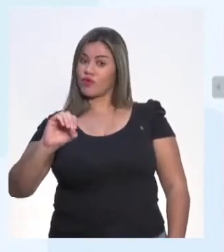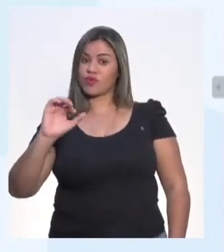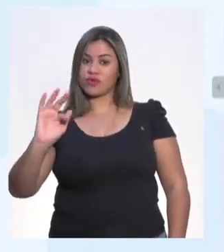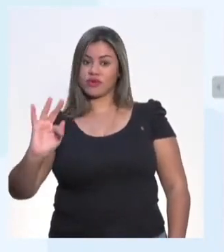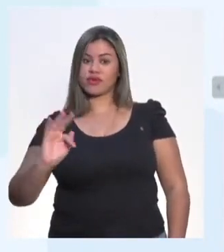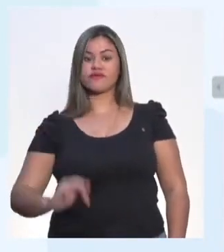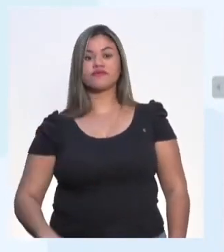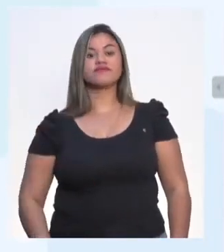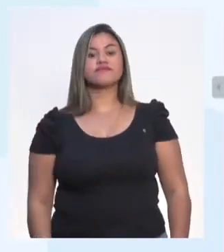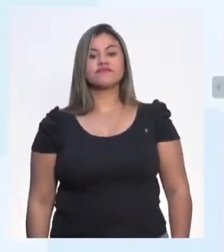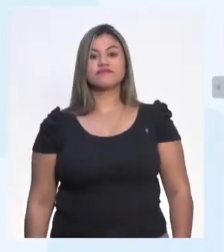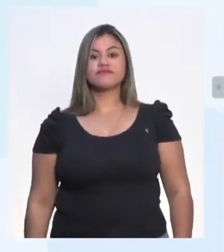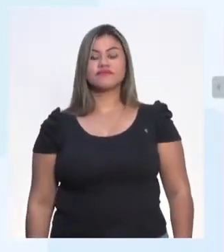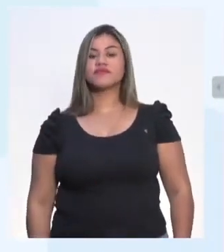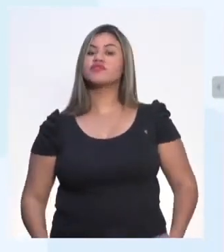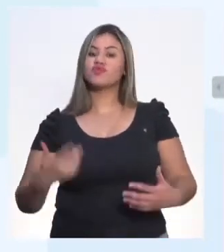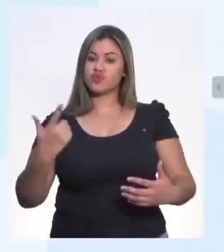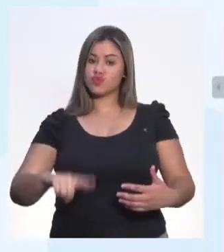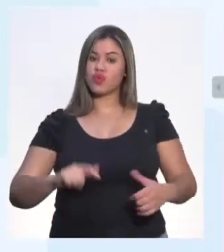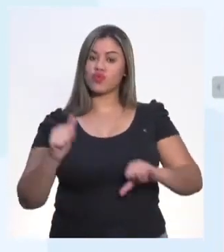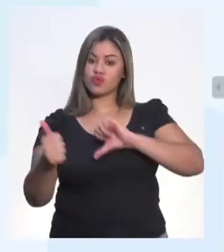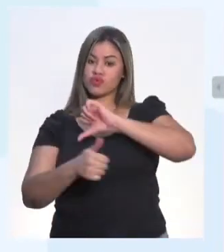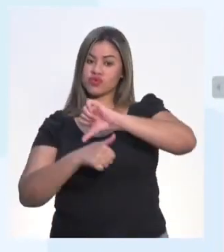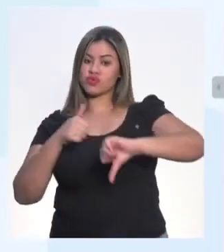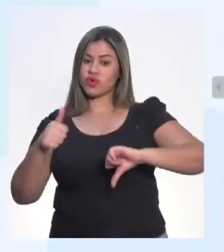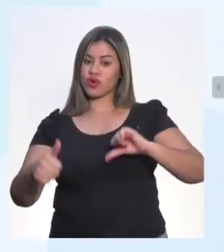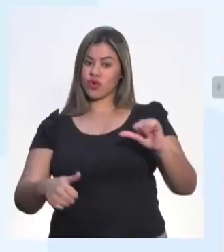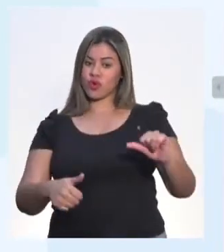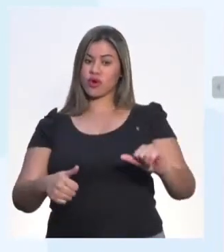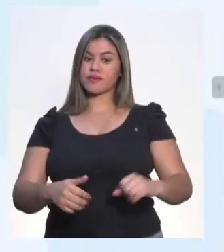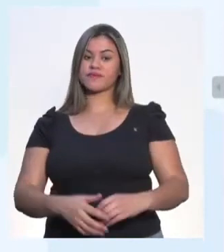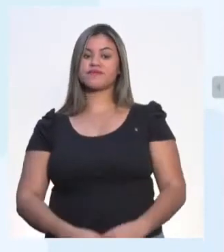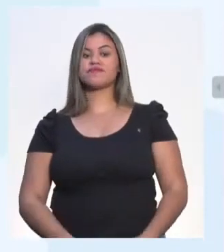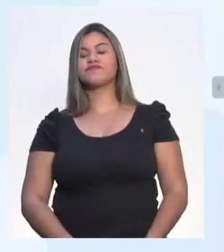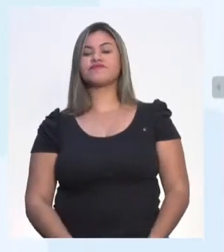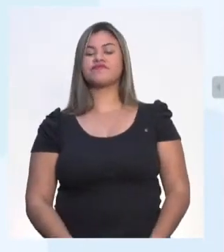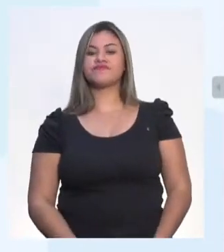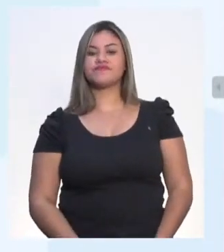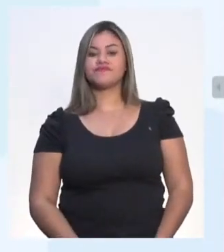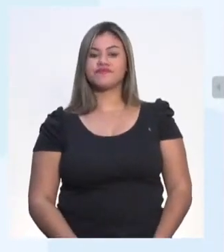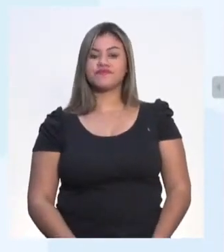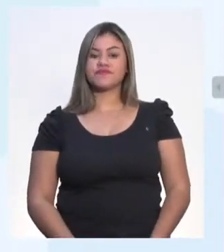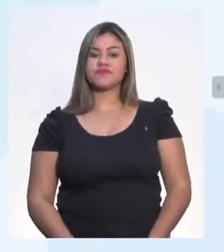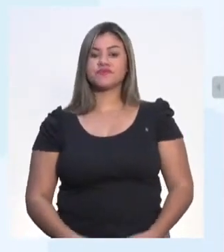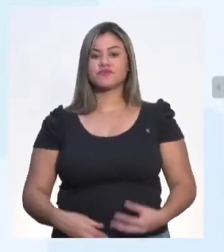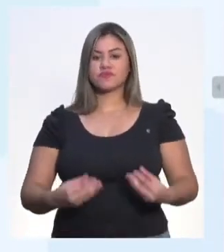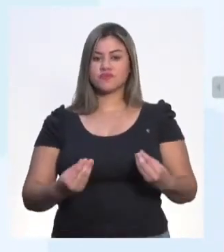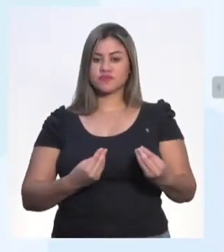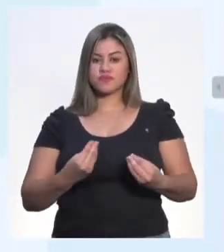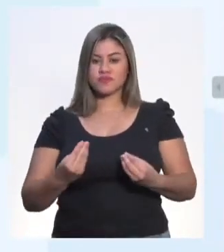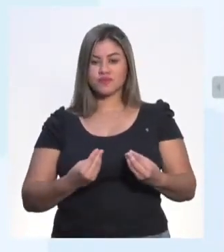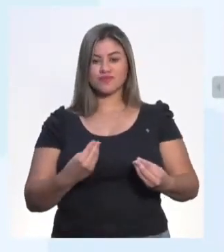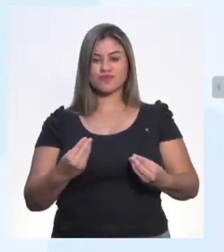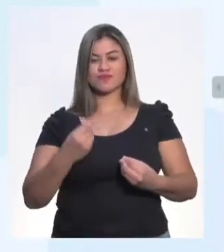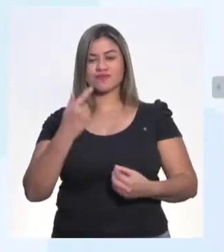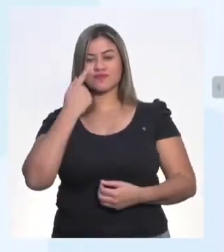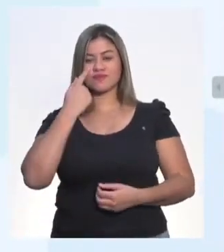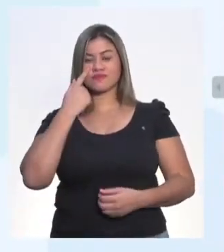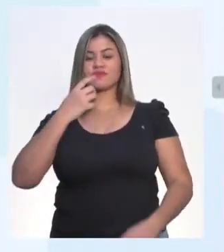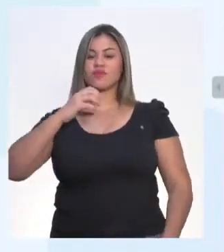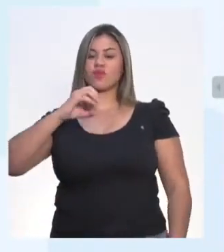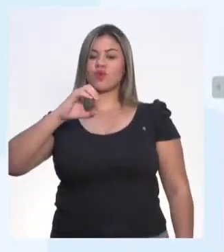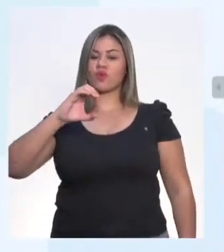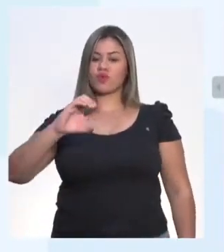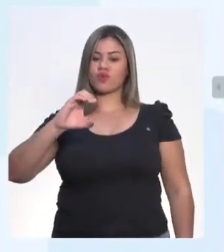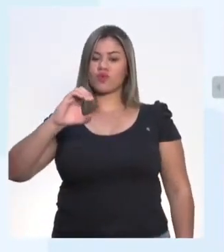C-I-O-F. E por fim, ao invés de colocar o I e o F na segunda posição, eu vou colocar o O.